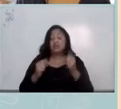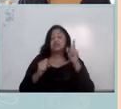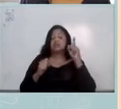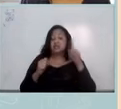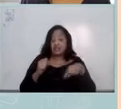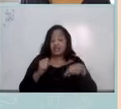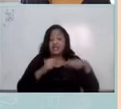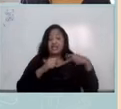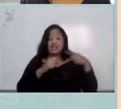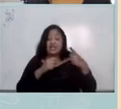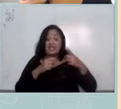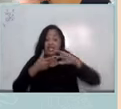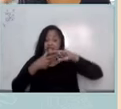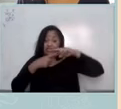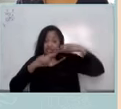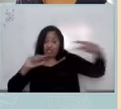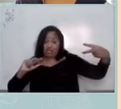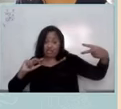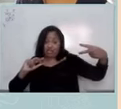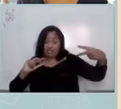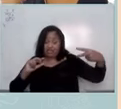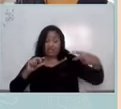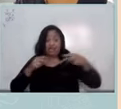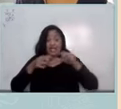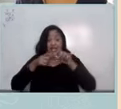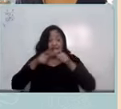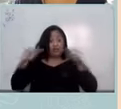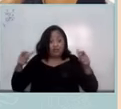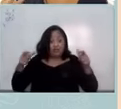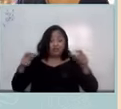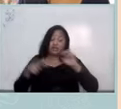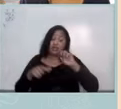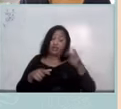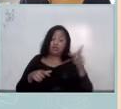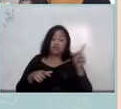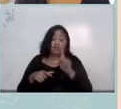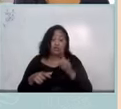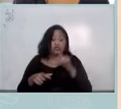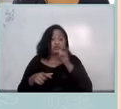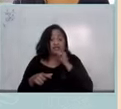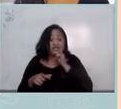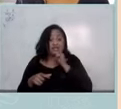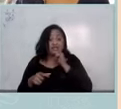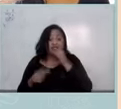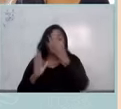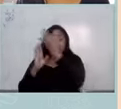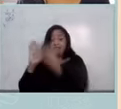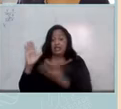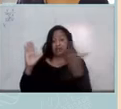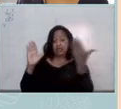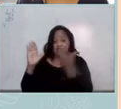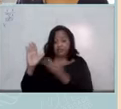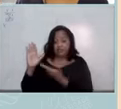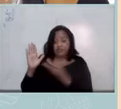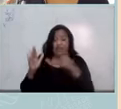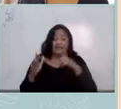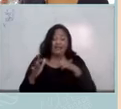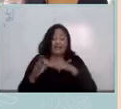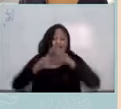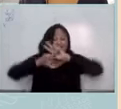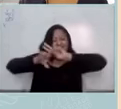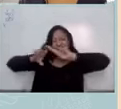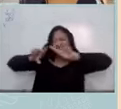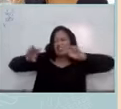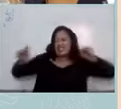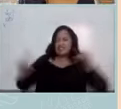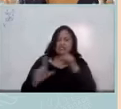expresse ou não, né? Então eu coloquei alguns exemplos aí, o daltonismo, anemia falciforme, enfim, existem várias doenças que podem